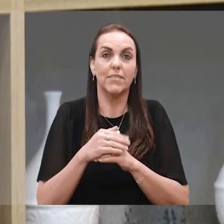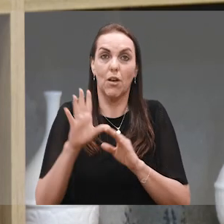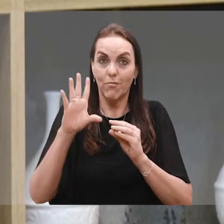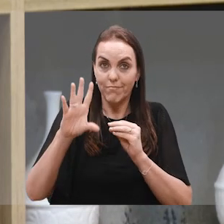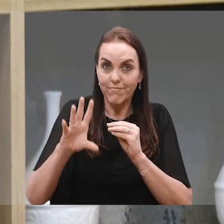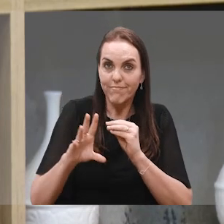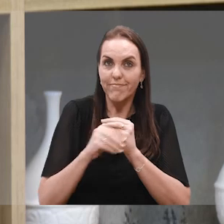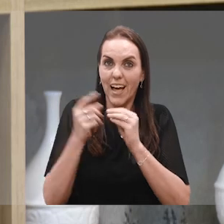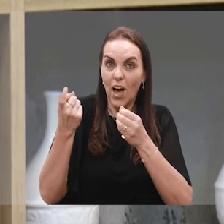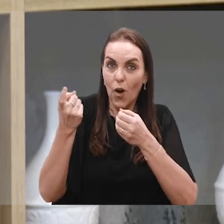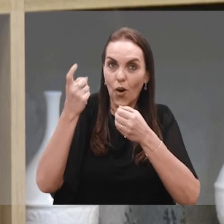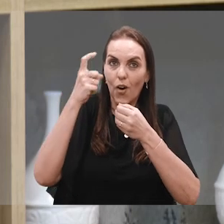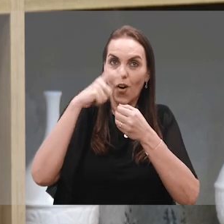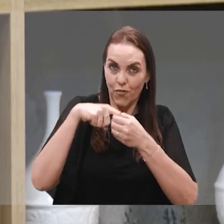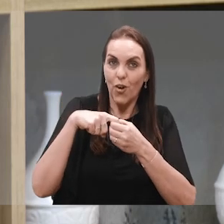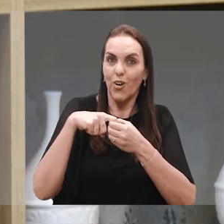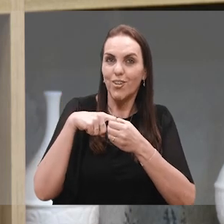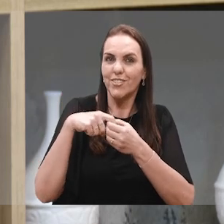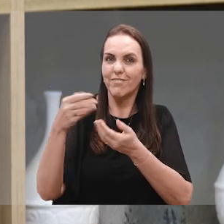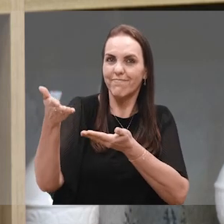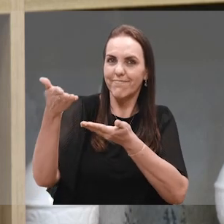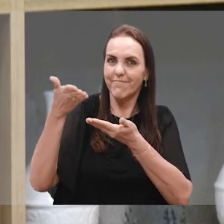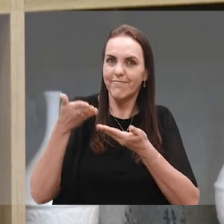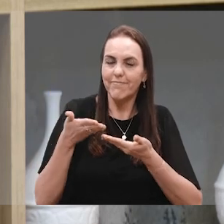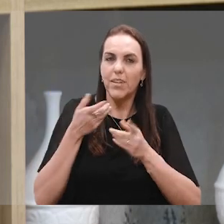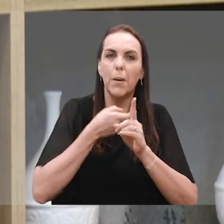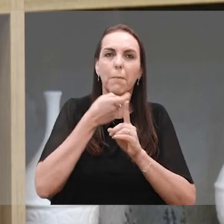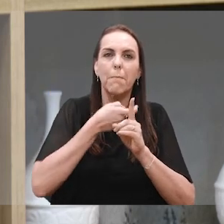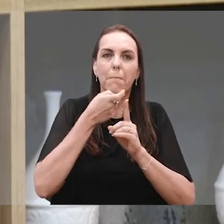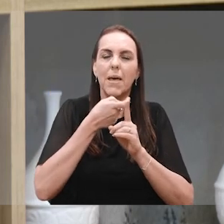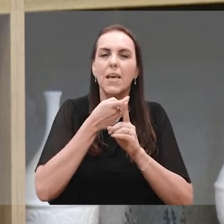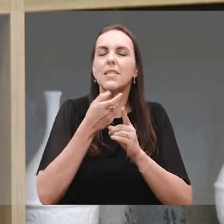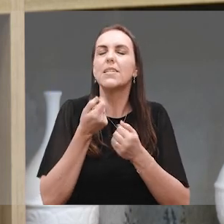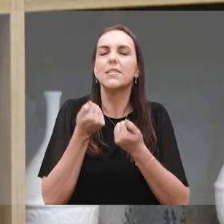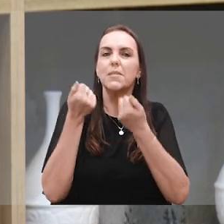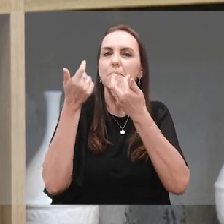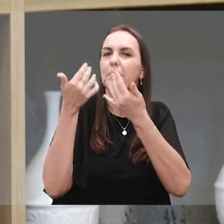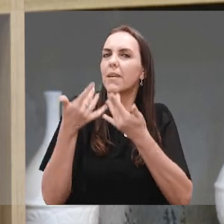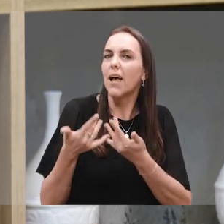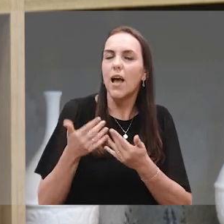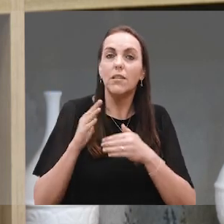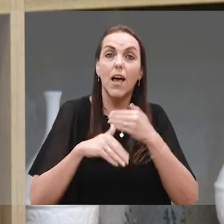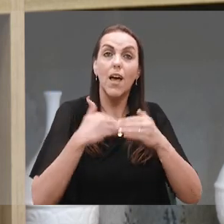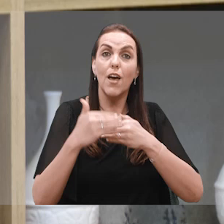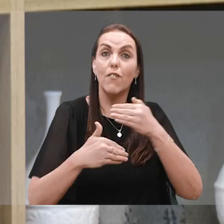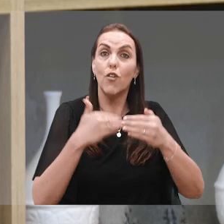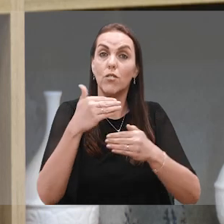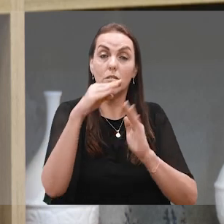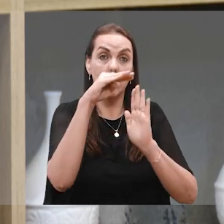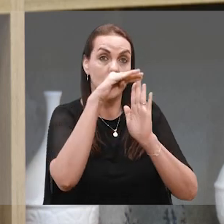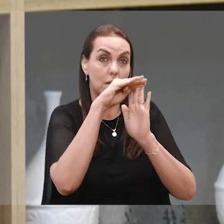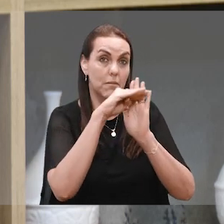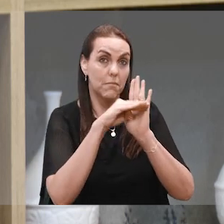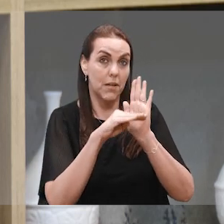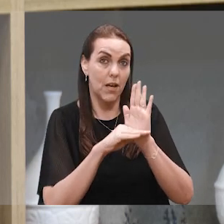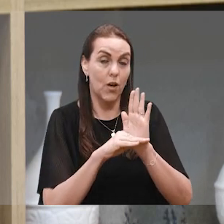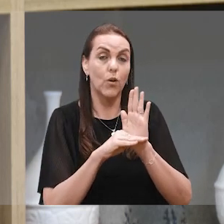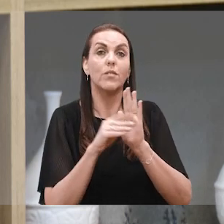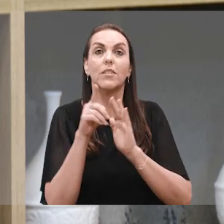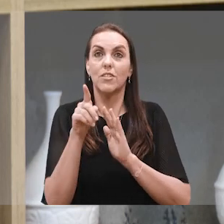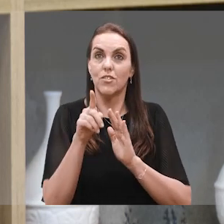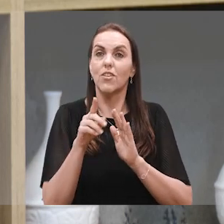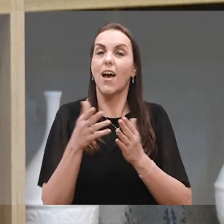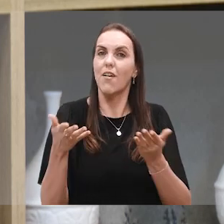já vou emendar o convite para que a senhora retorne dentro de alguns meses, nos atualizando sobre a evolução dessas